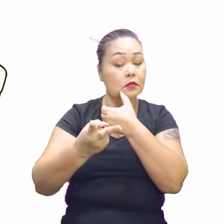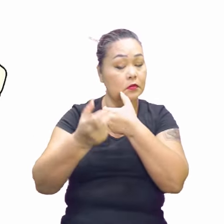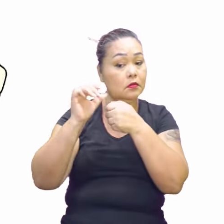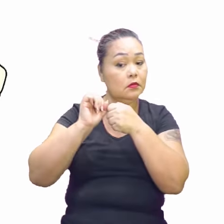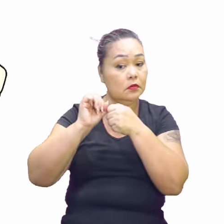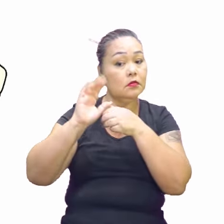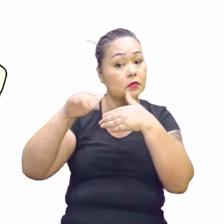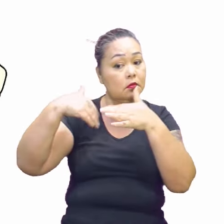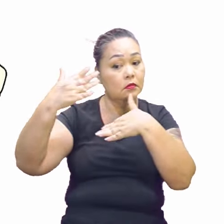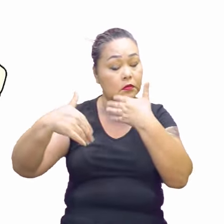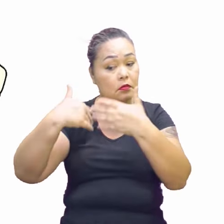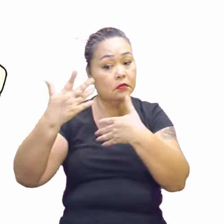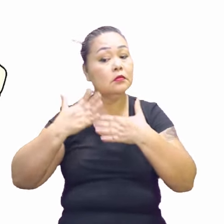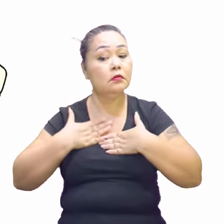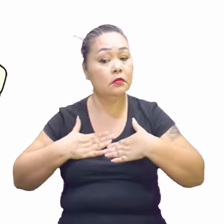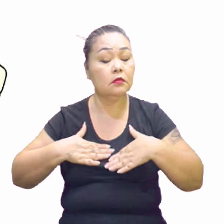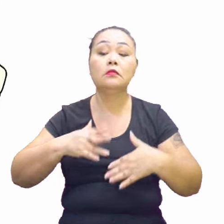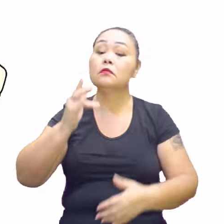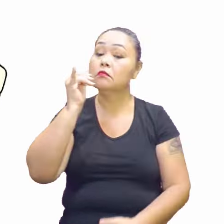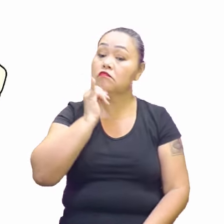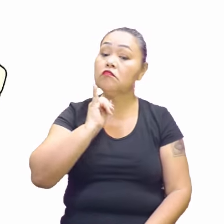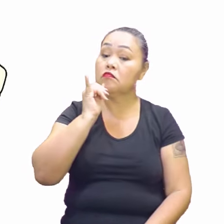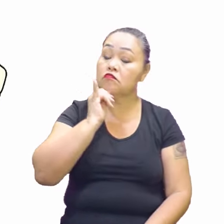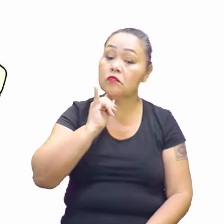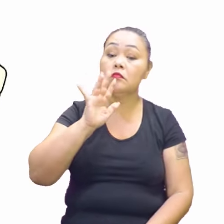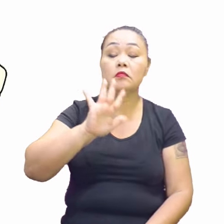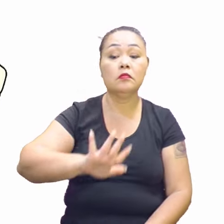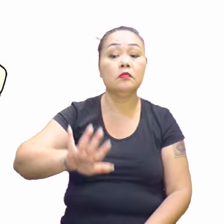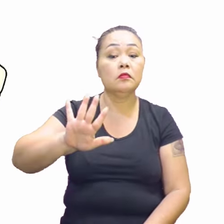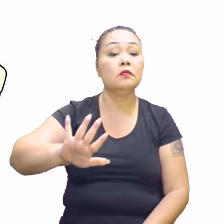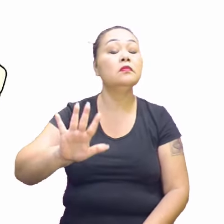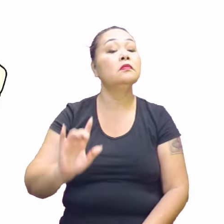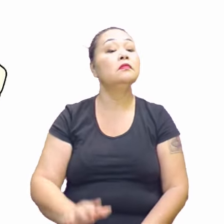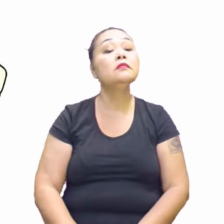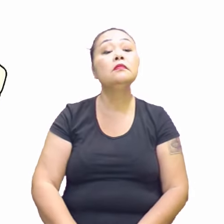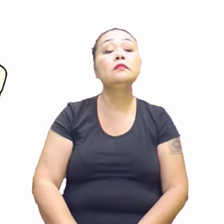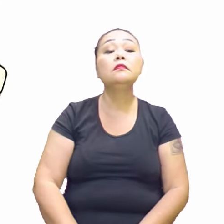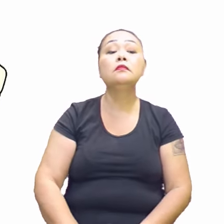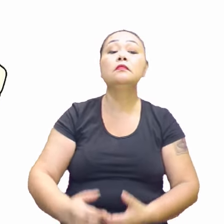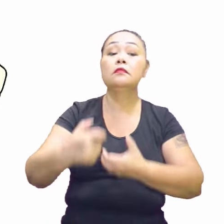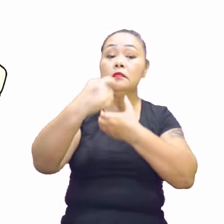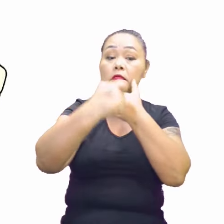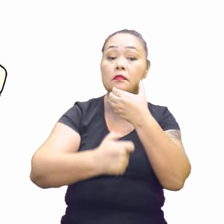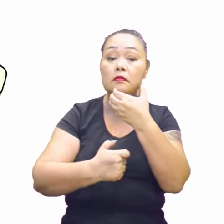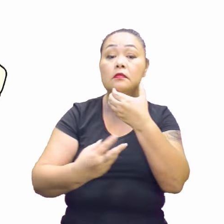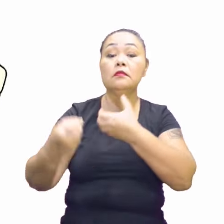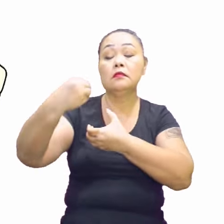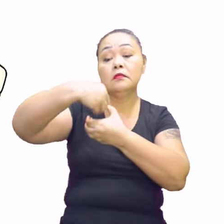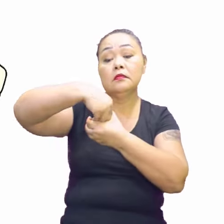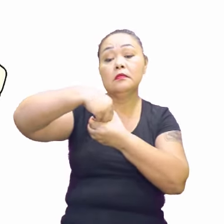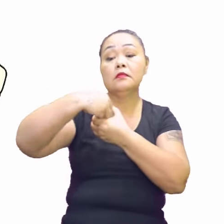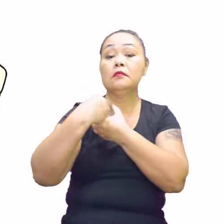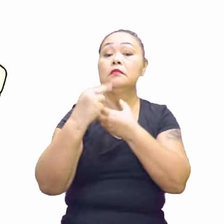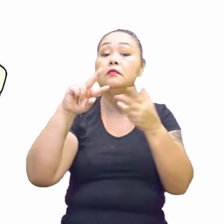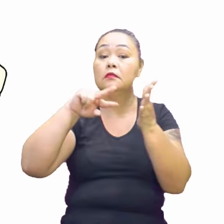mas calma, que com os exemplos vai ficando mais tranquilo para vocês. Sujeito composto por